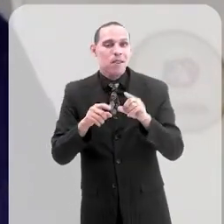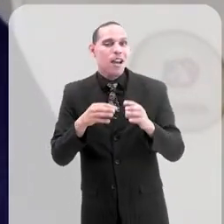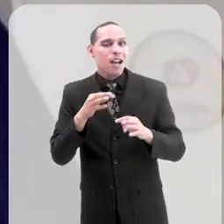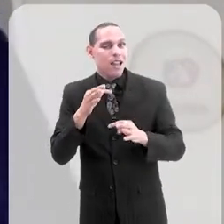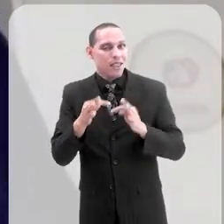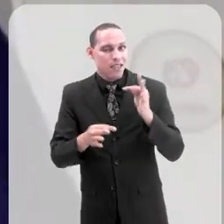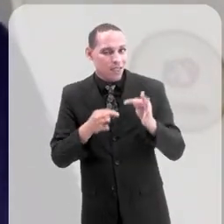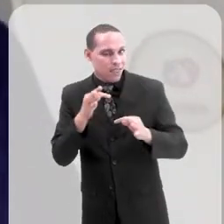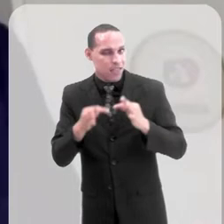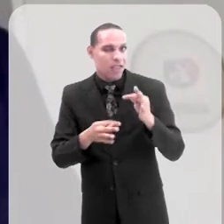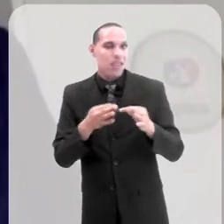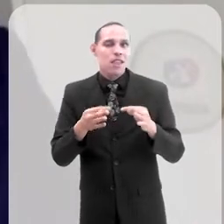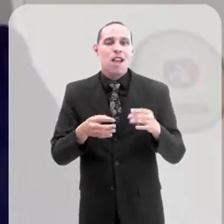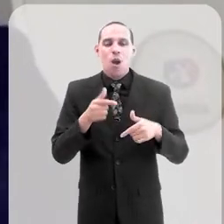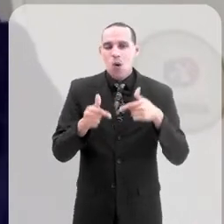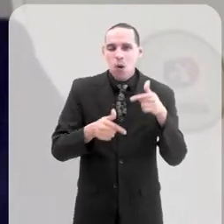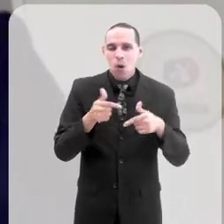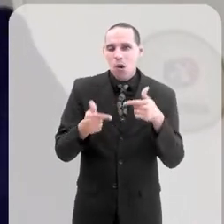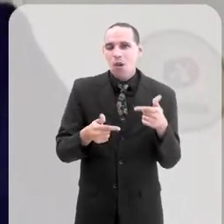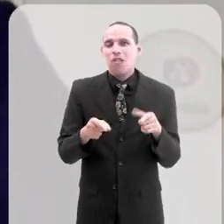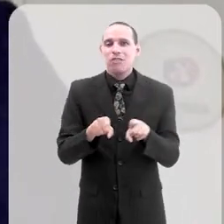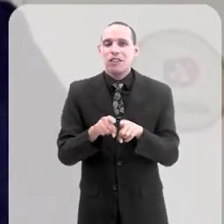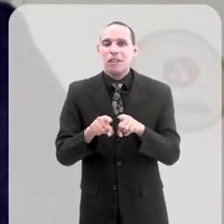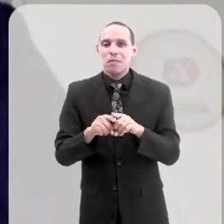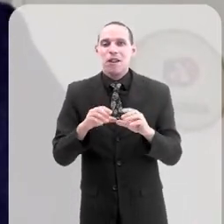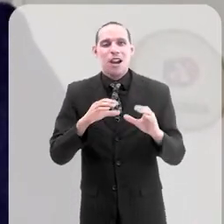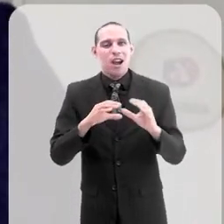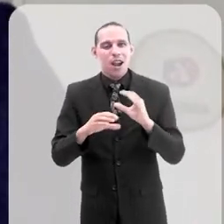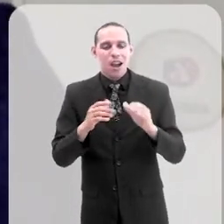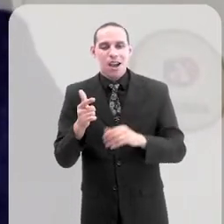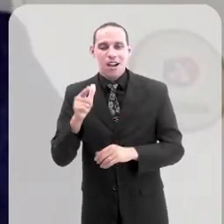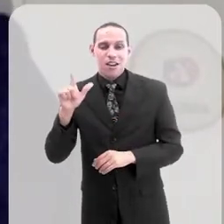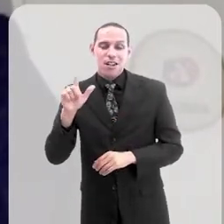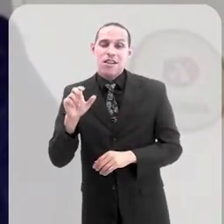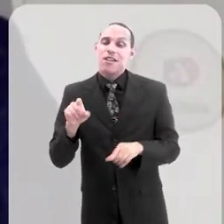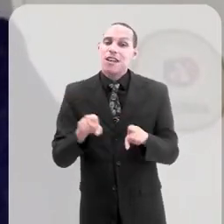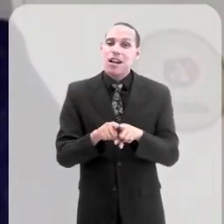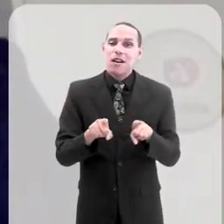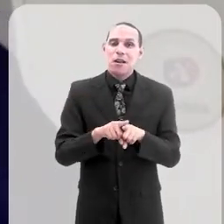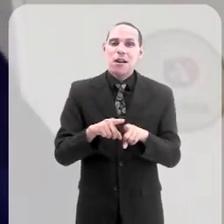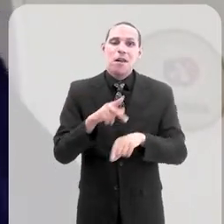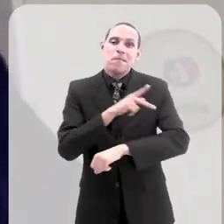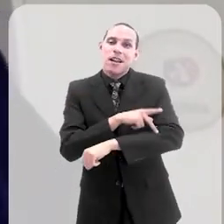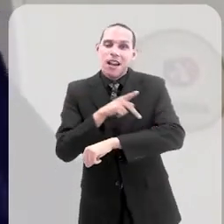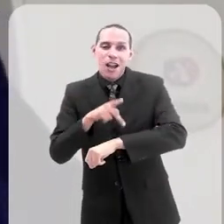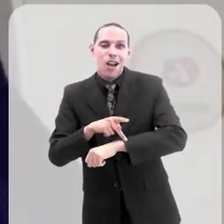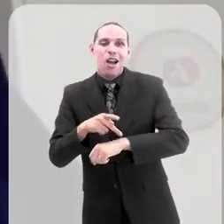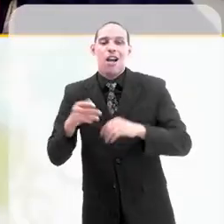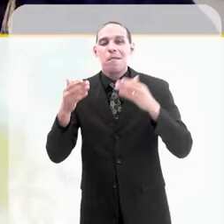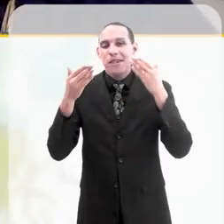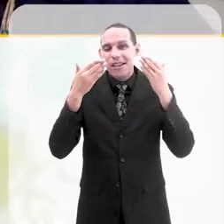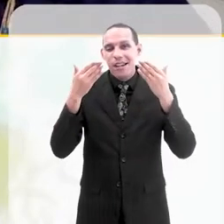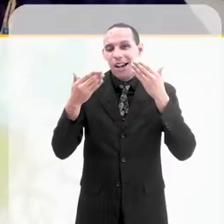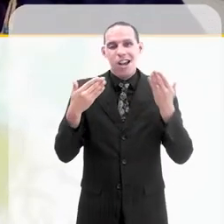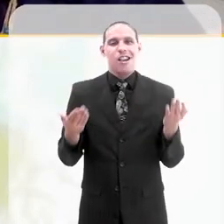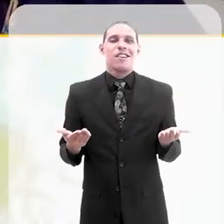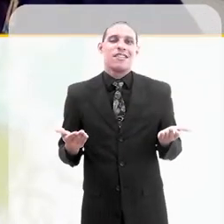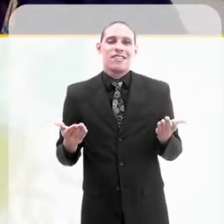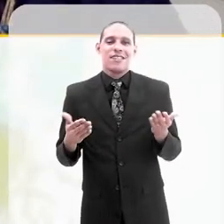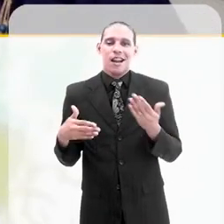com postura e com a comunicação alternativa, o pedagogo vai trabalhar com a comunicação alternativa, o psicólogo,